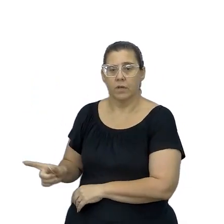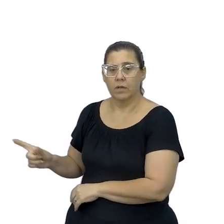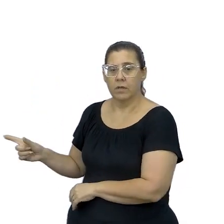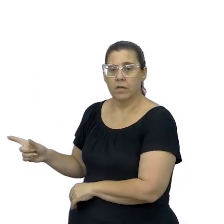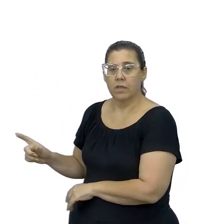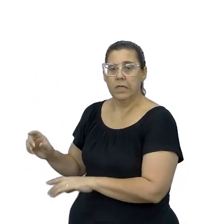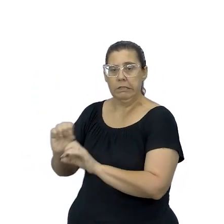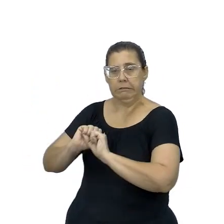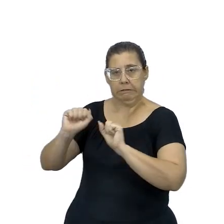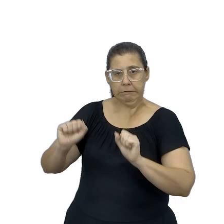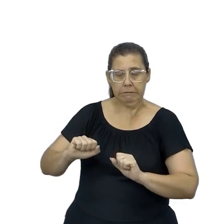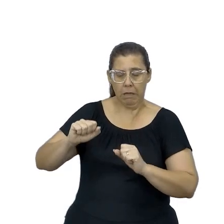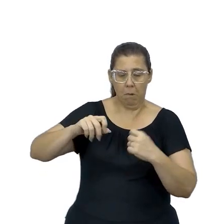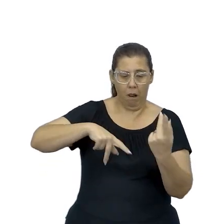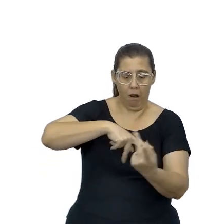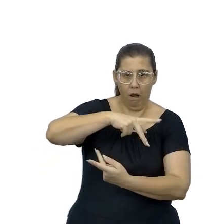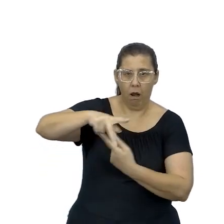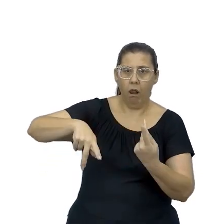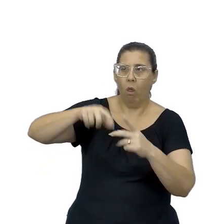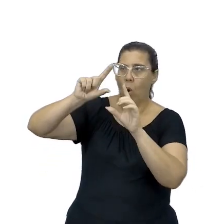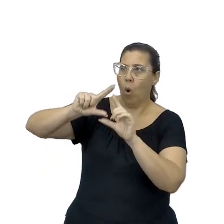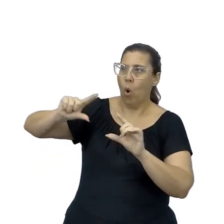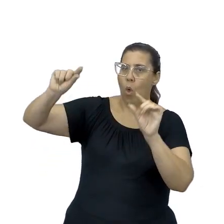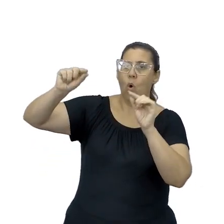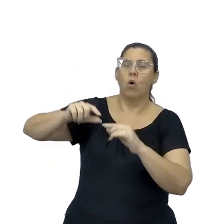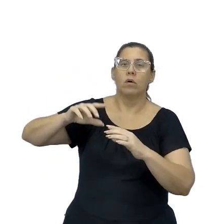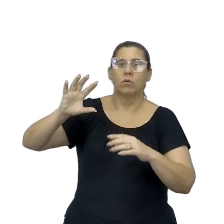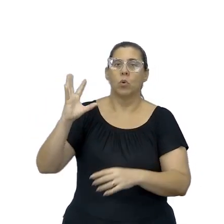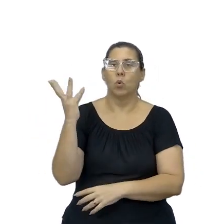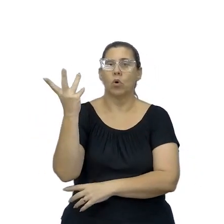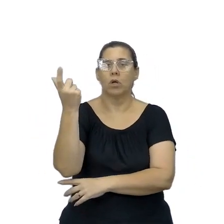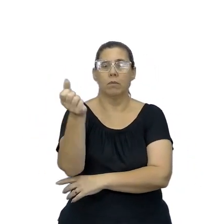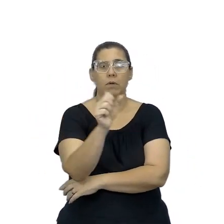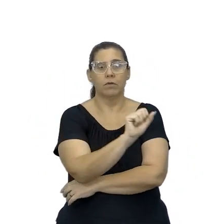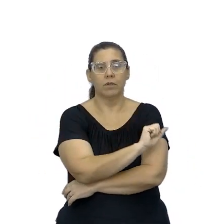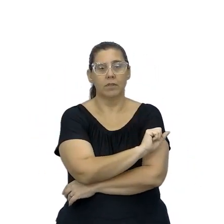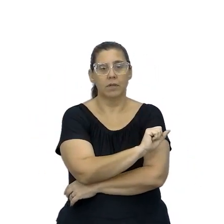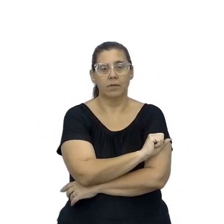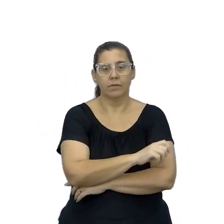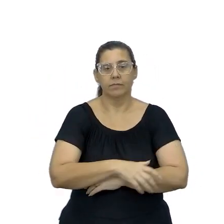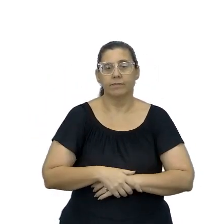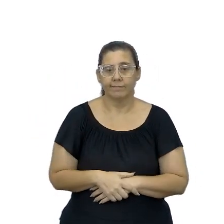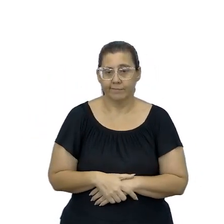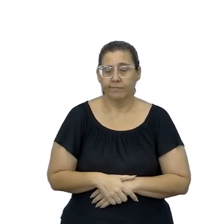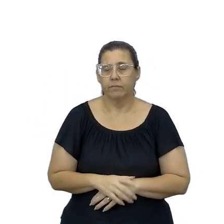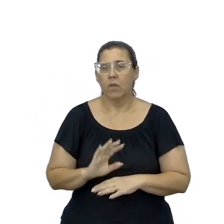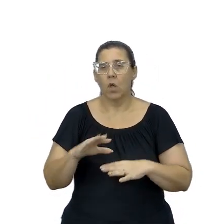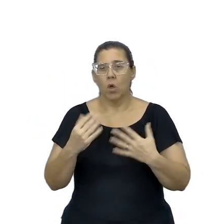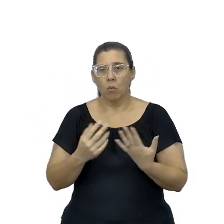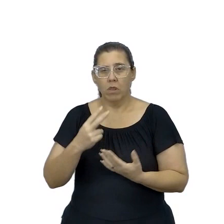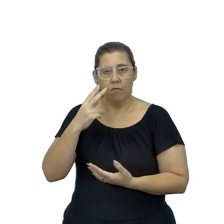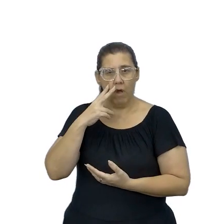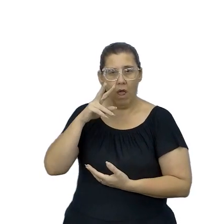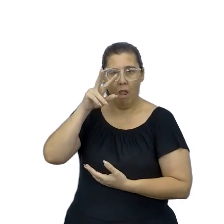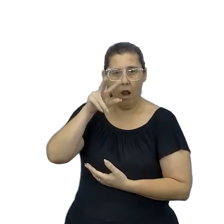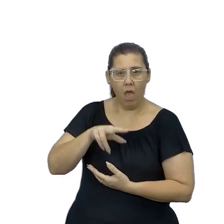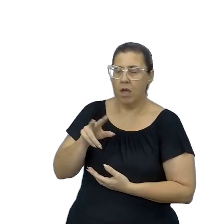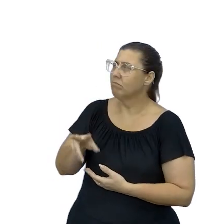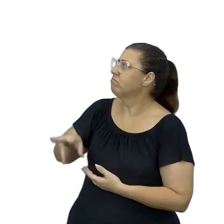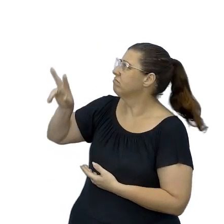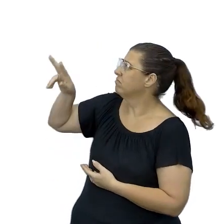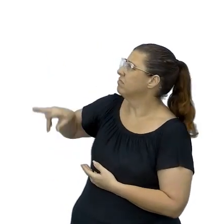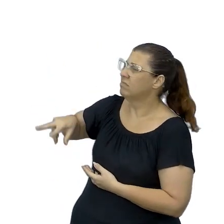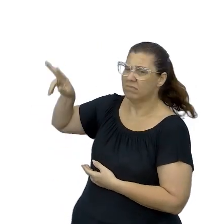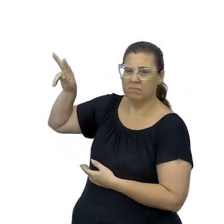Sol, solar, né, Terra e Lua e clima no oitavo ano. Quando a gente vai ler essas habilidades, a